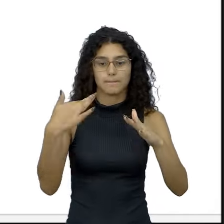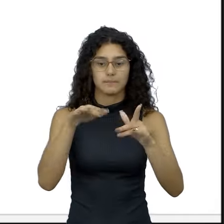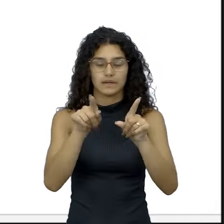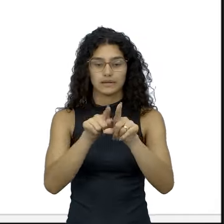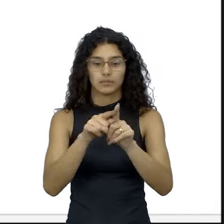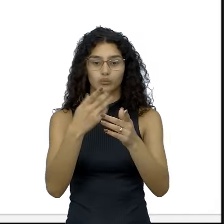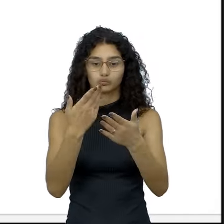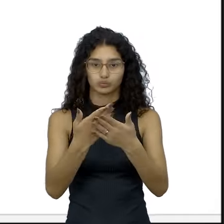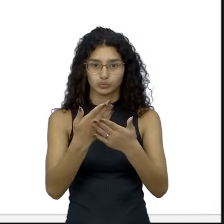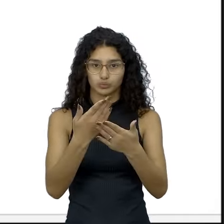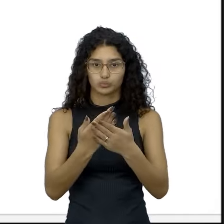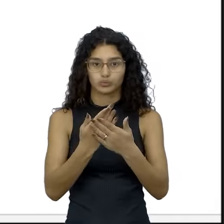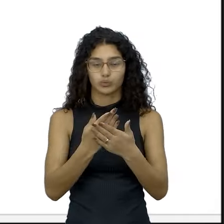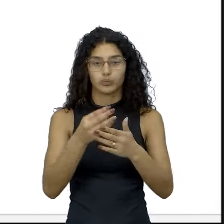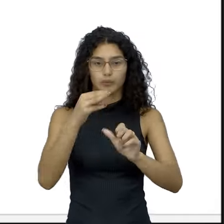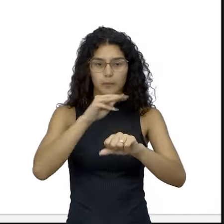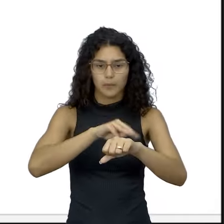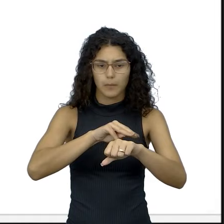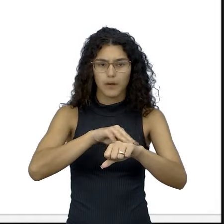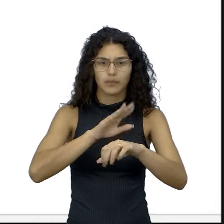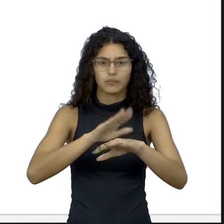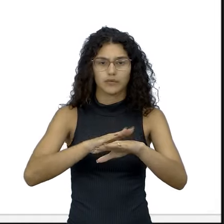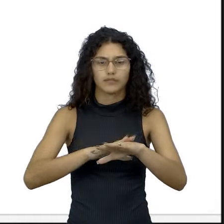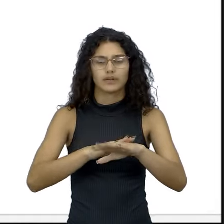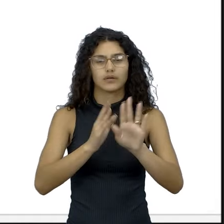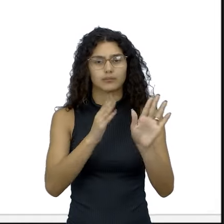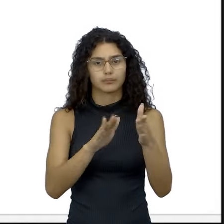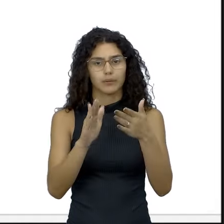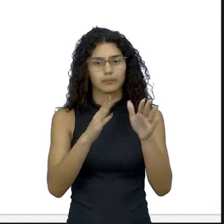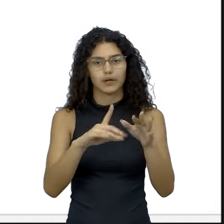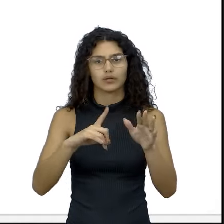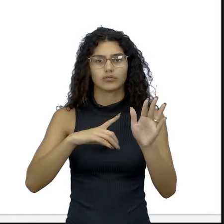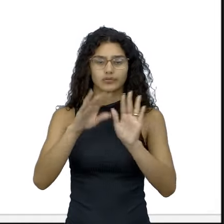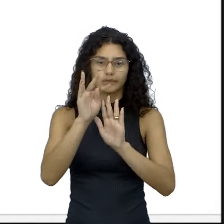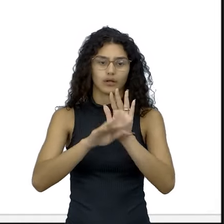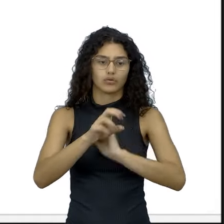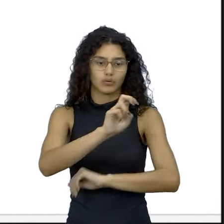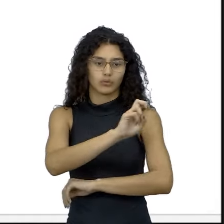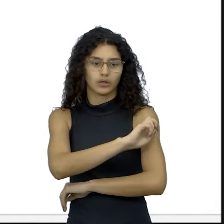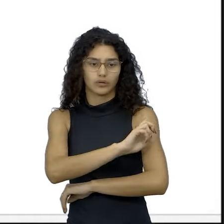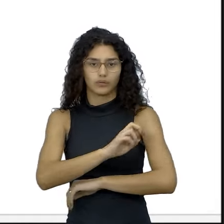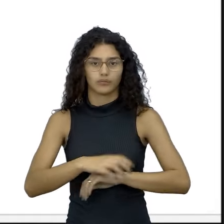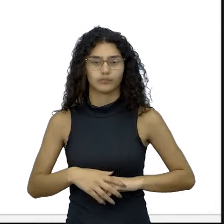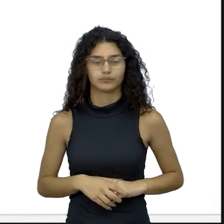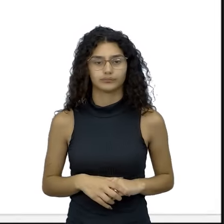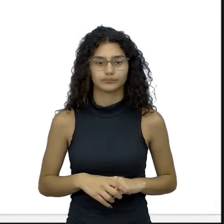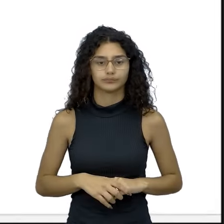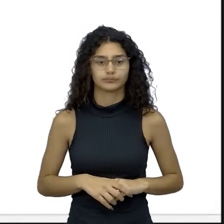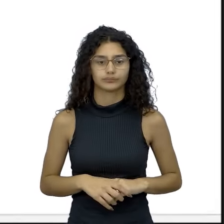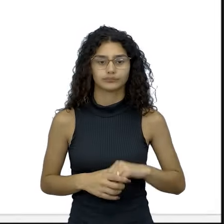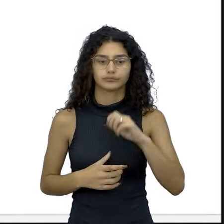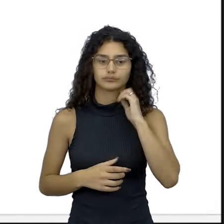nosso estudo para esse momento de produção e revisão dos nossos estudantes do 5º ano.